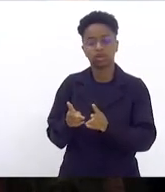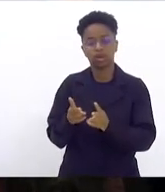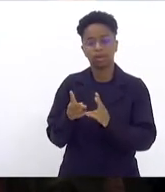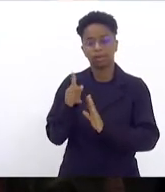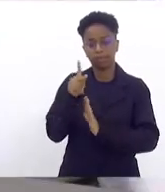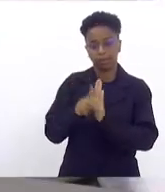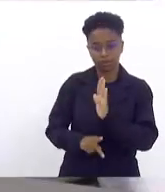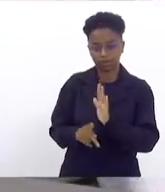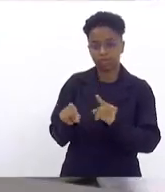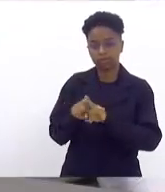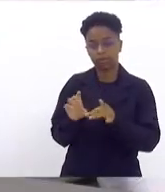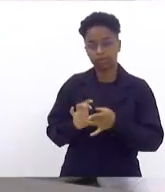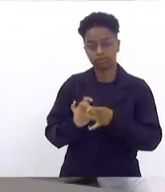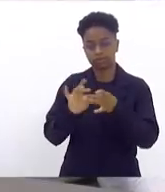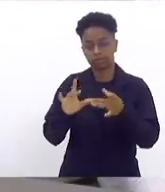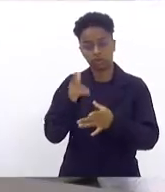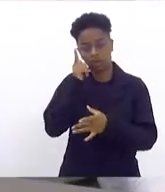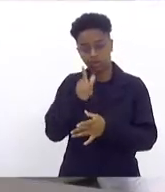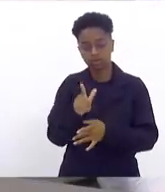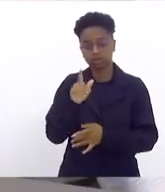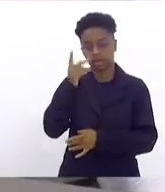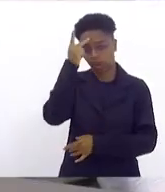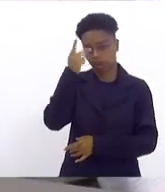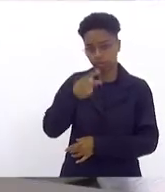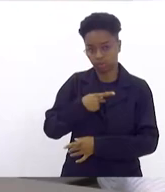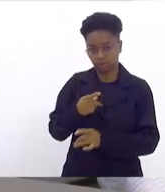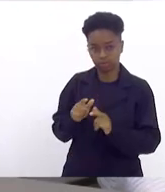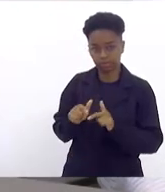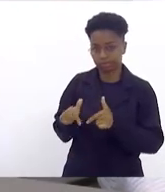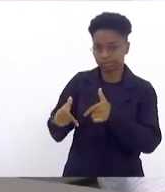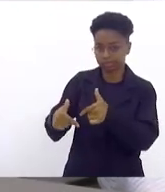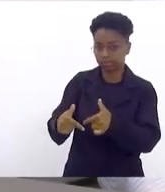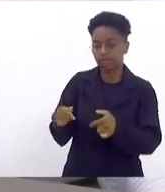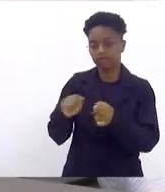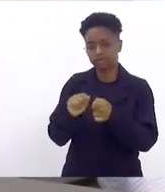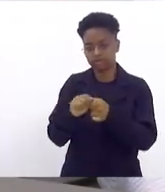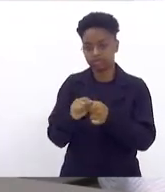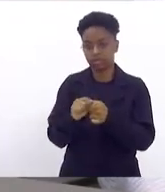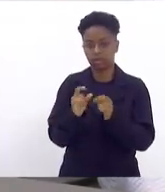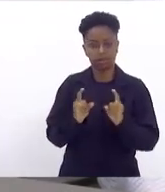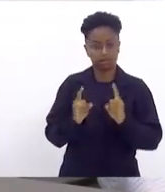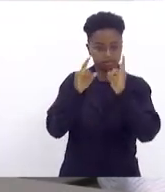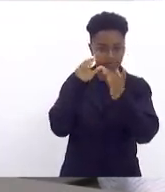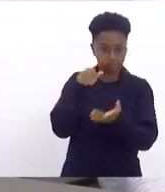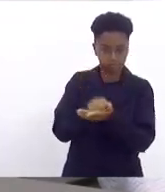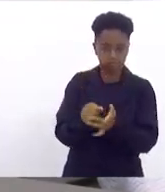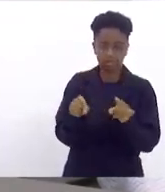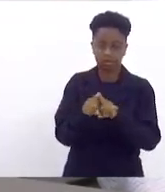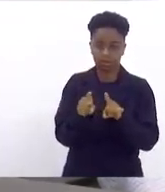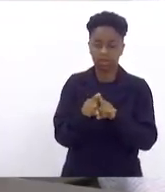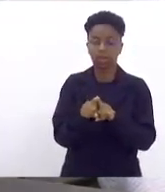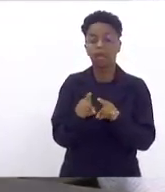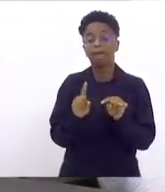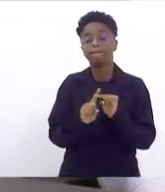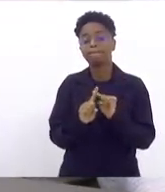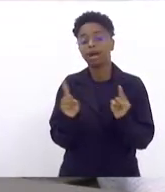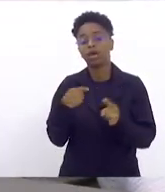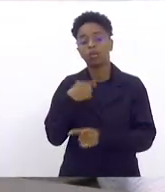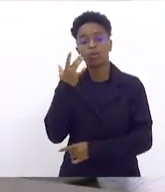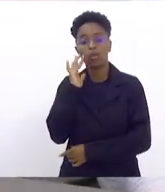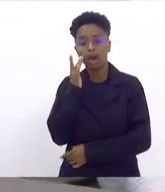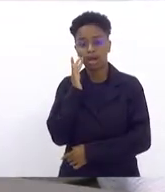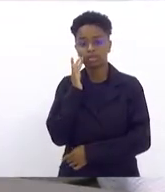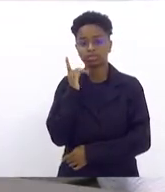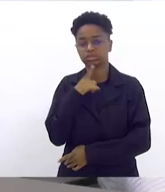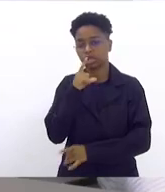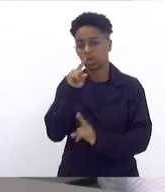a nossa autonomia enquanto parlamento de fazer os tombamentos, até mesmo imóveis. Mas eu acho que, apesar da